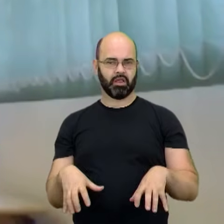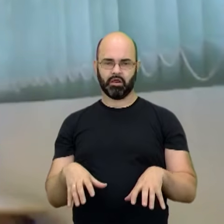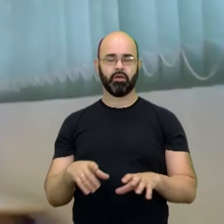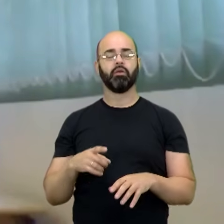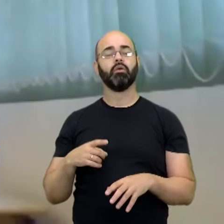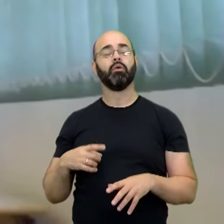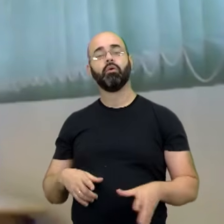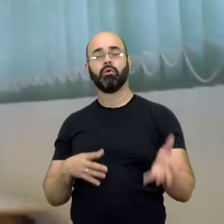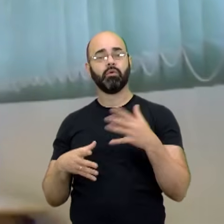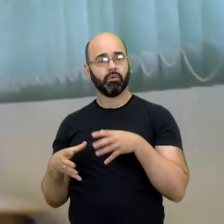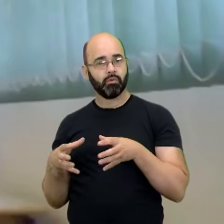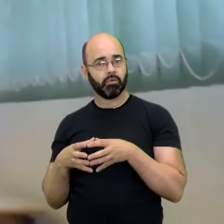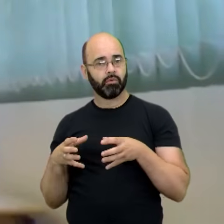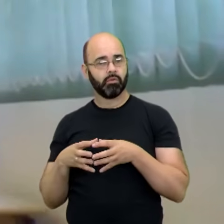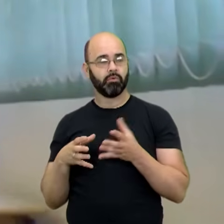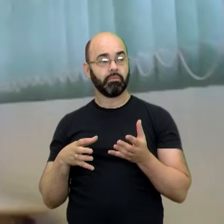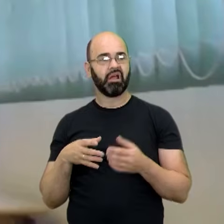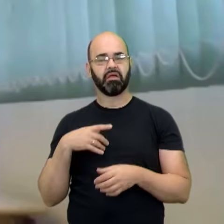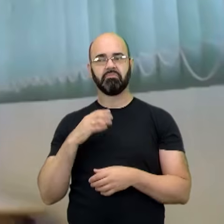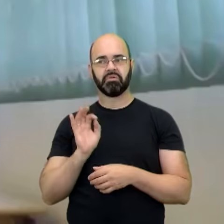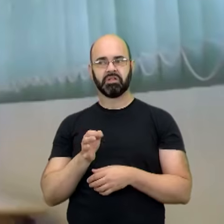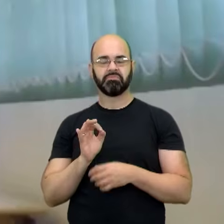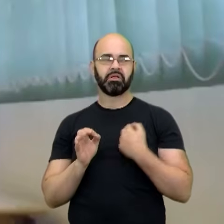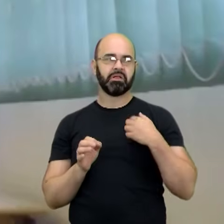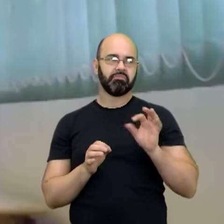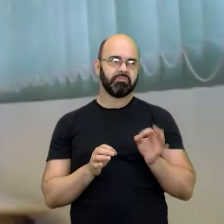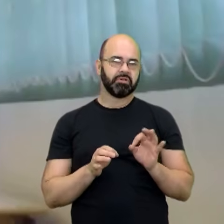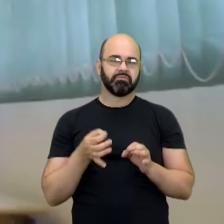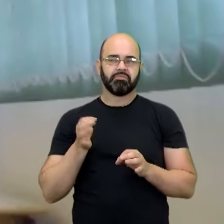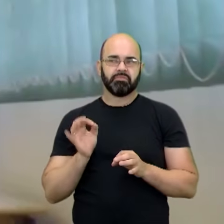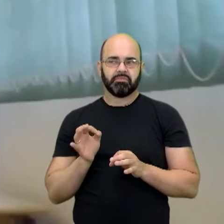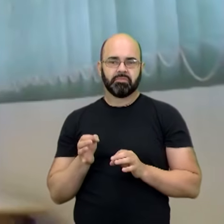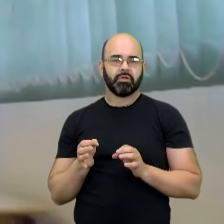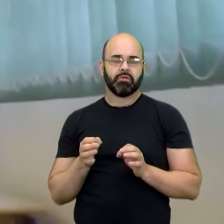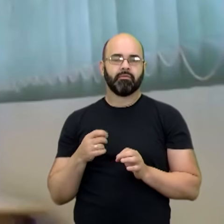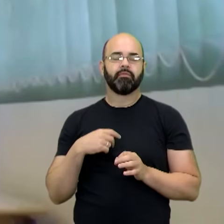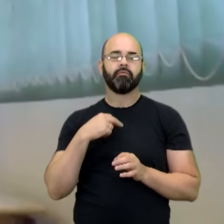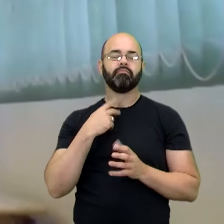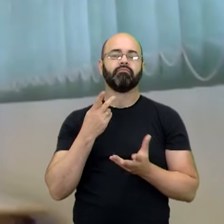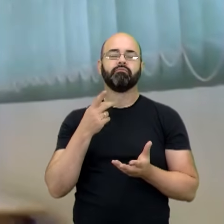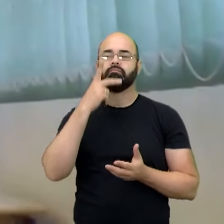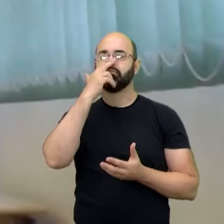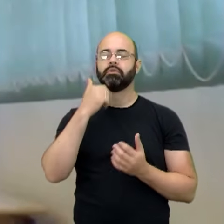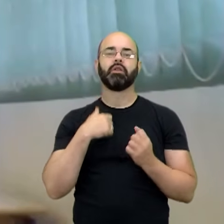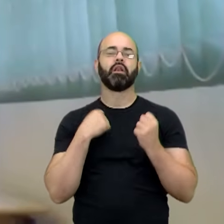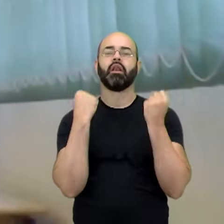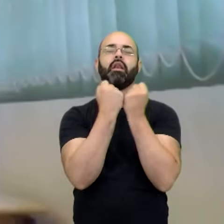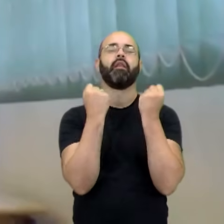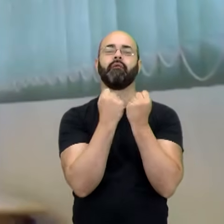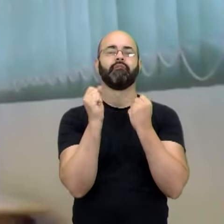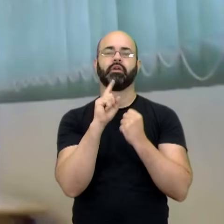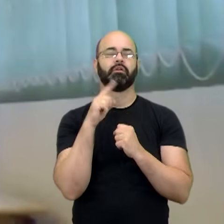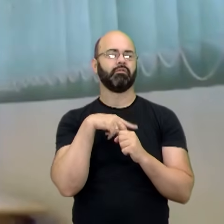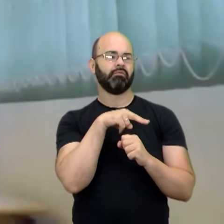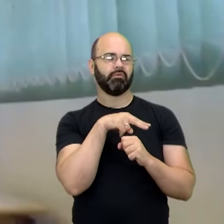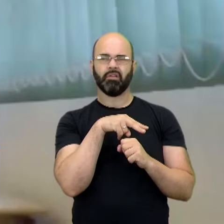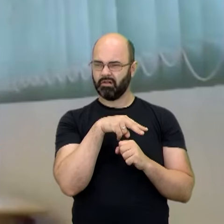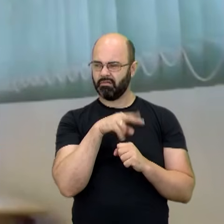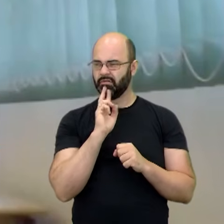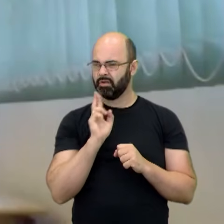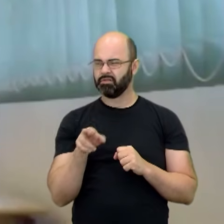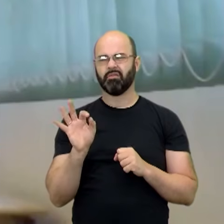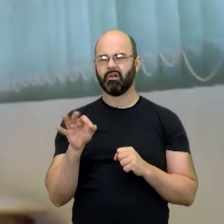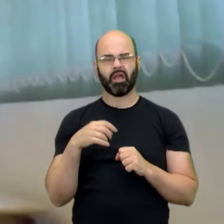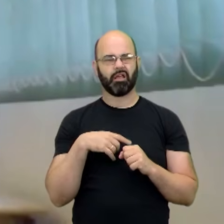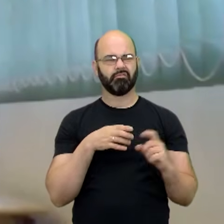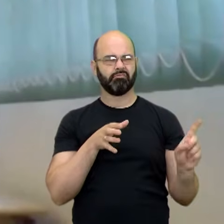grupo, eles foram influenciados por ela. Porque eles não tiveram voz de falar, voz de defender a Maria Eduarda. Então, foi